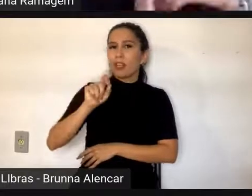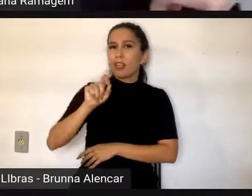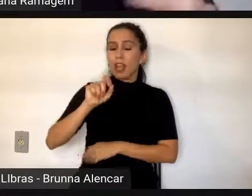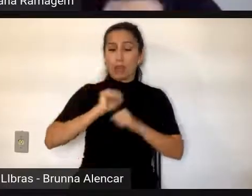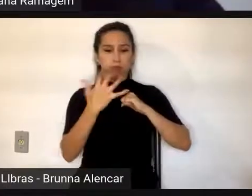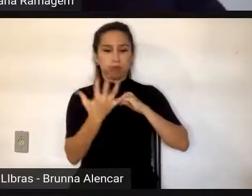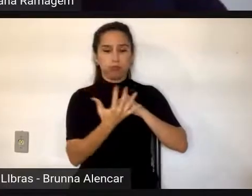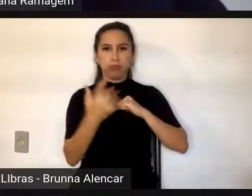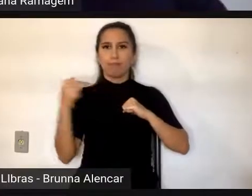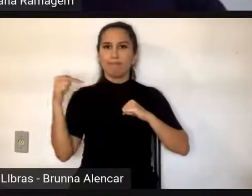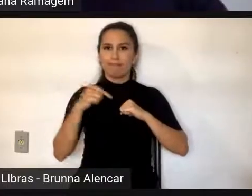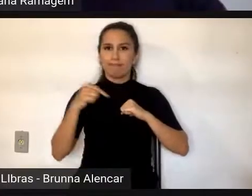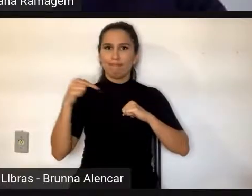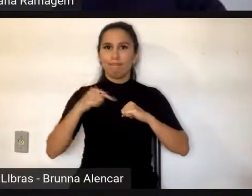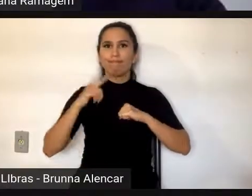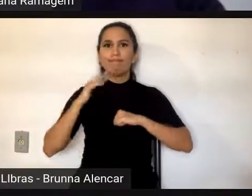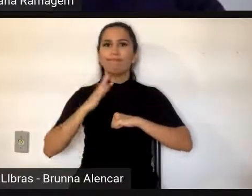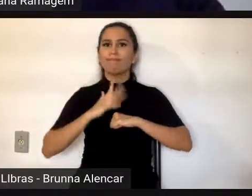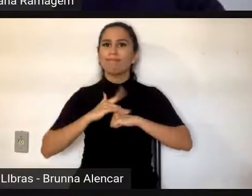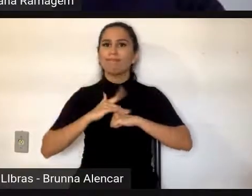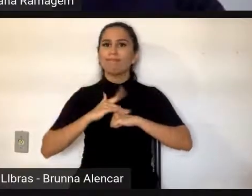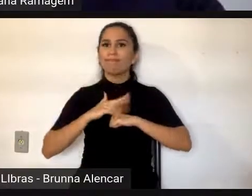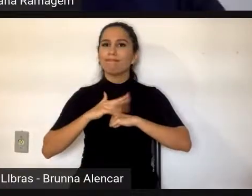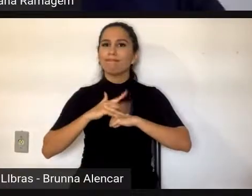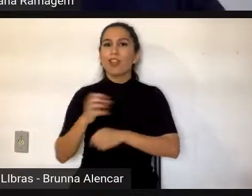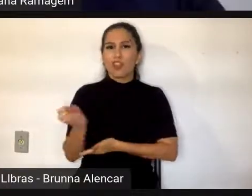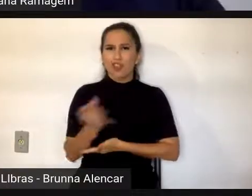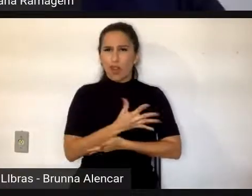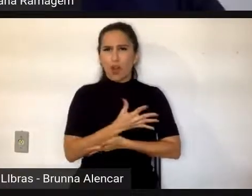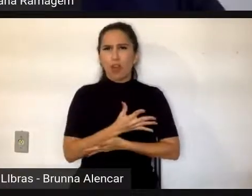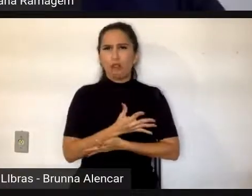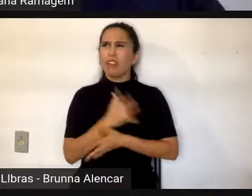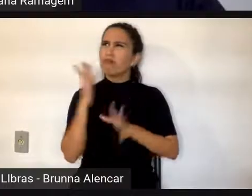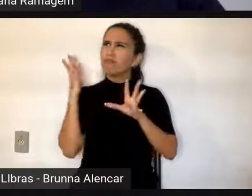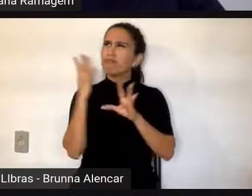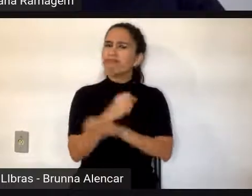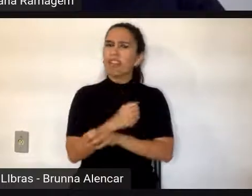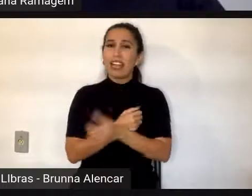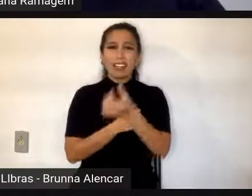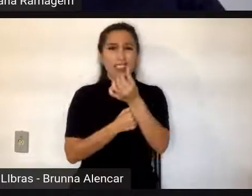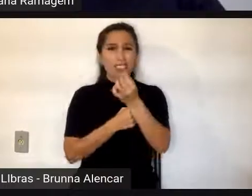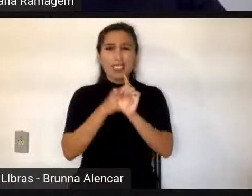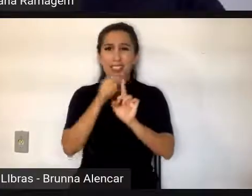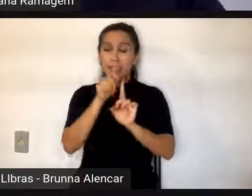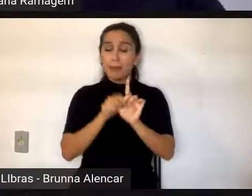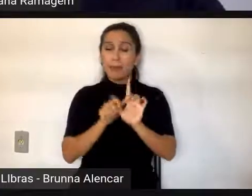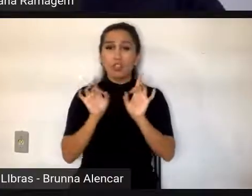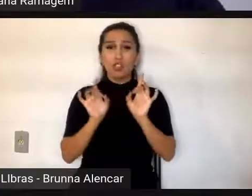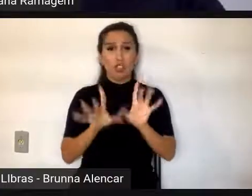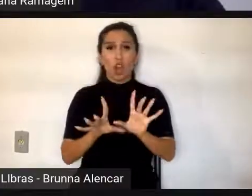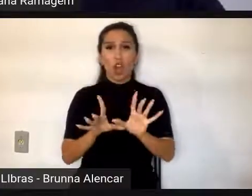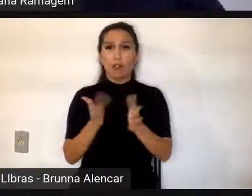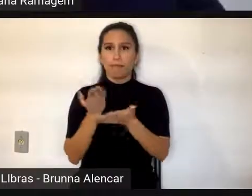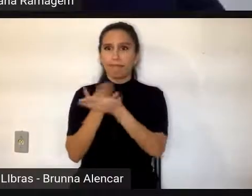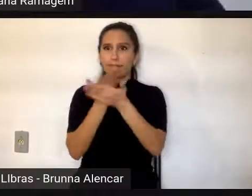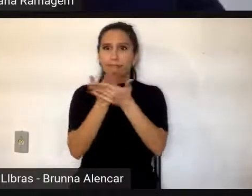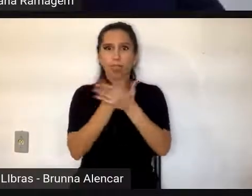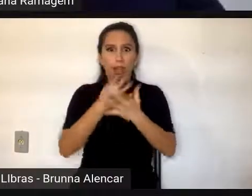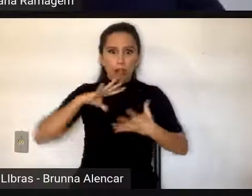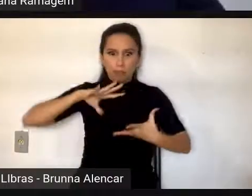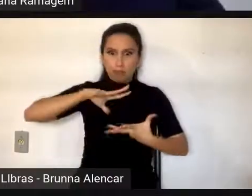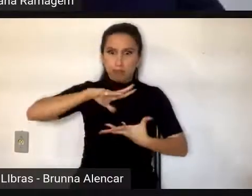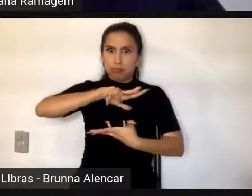nova, né? A gente tem aí 6 meses de estudo só, então assim, está sendo uma correria mundial para estudar